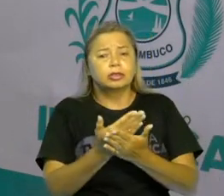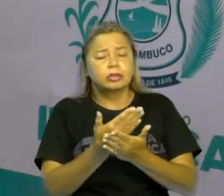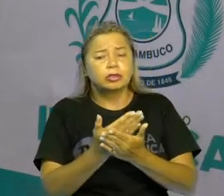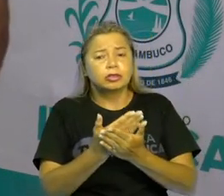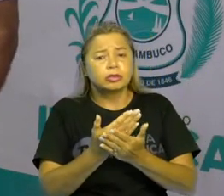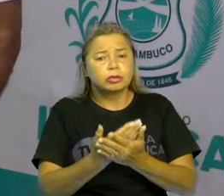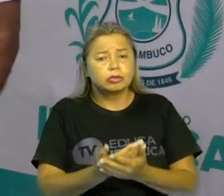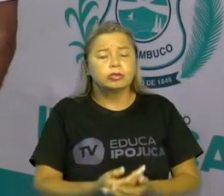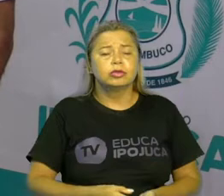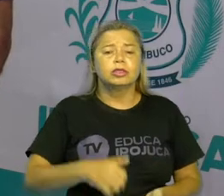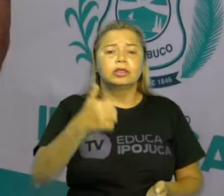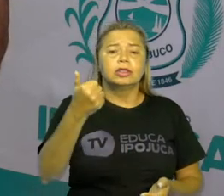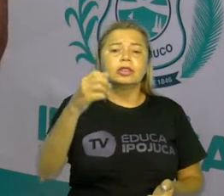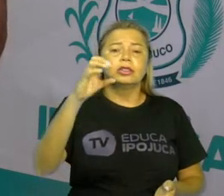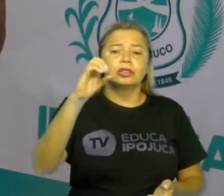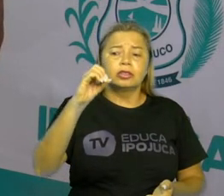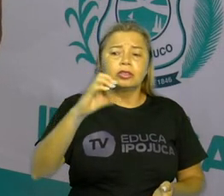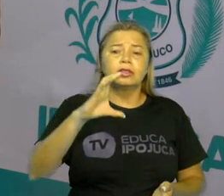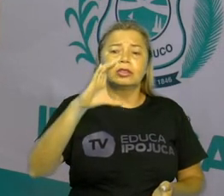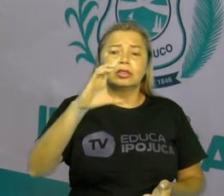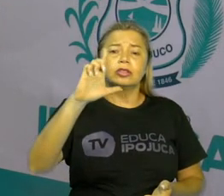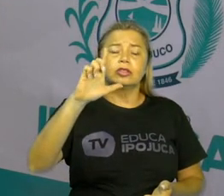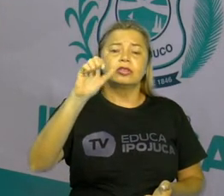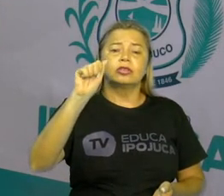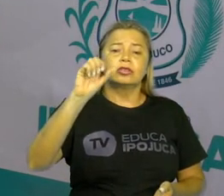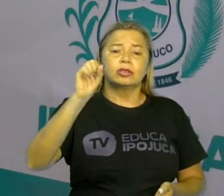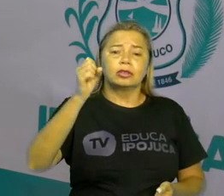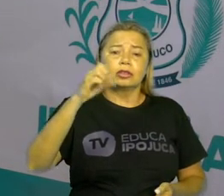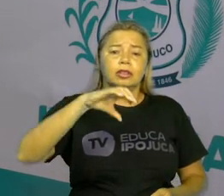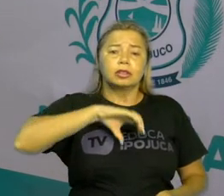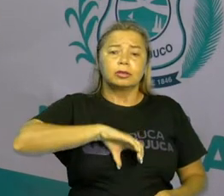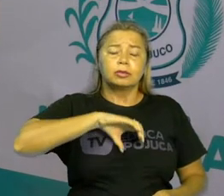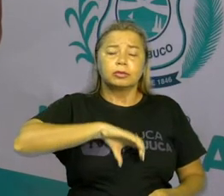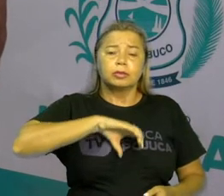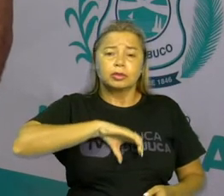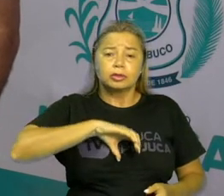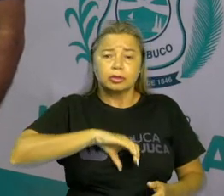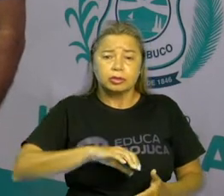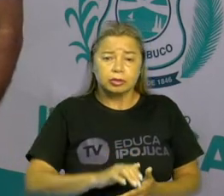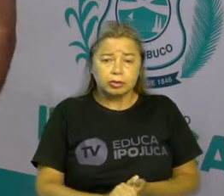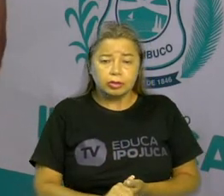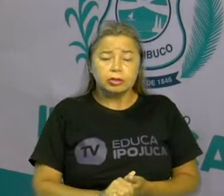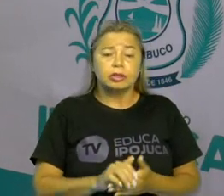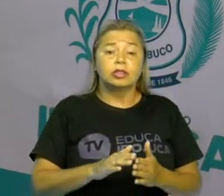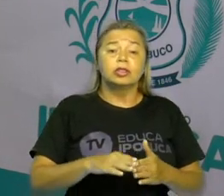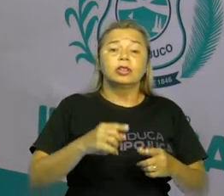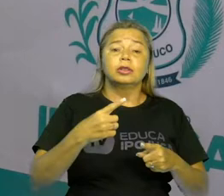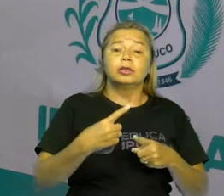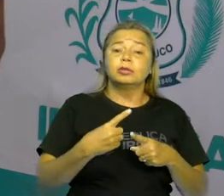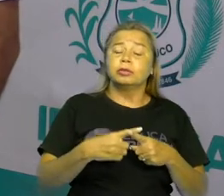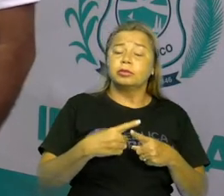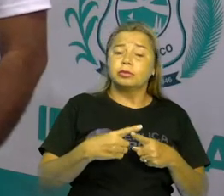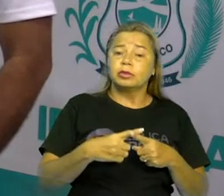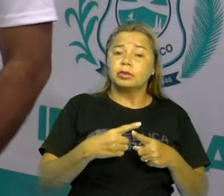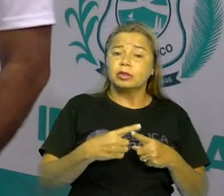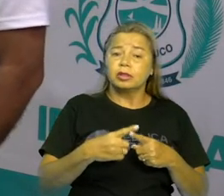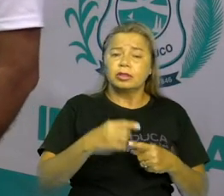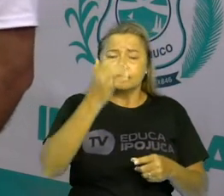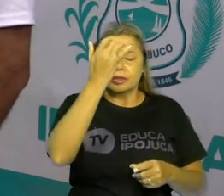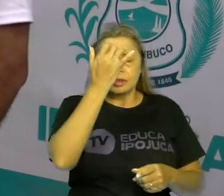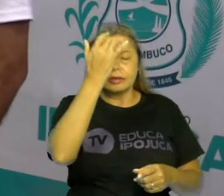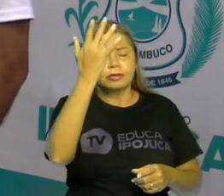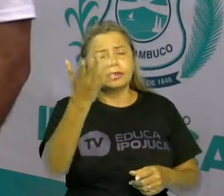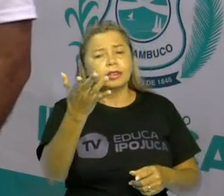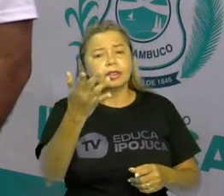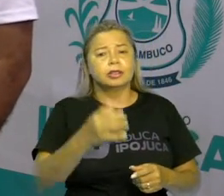as 10 classes gramaticais da língua portuguesa. Porque assim vocês não terão dificuldade na hora de